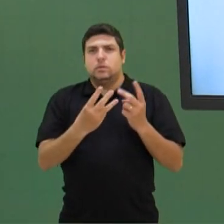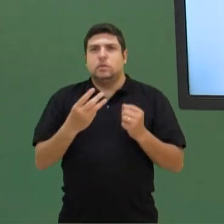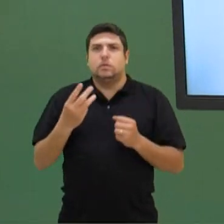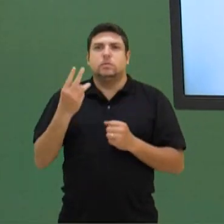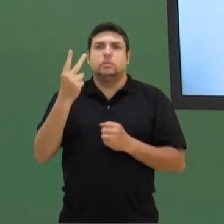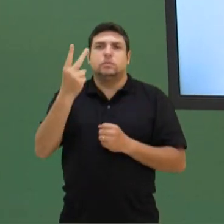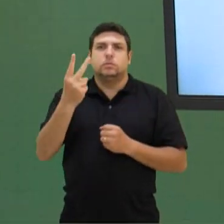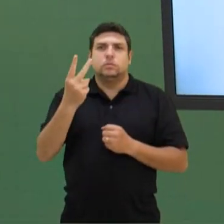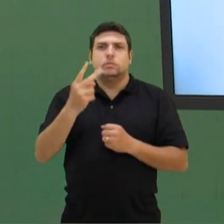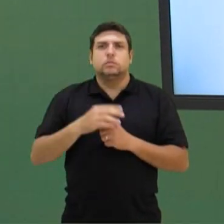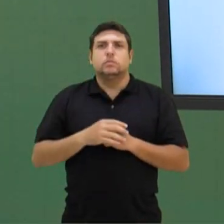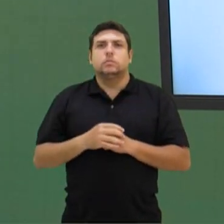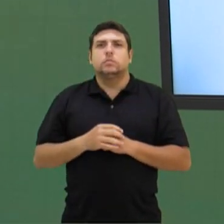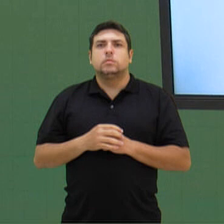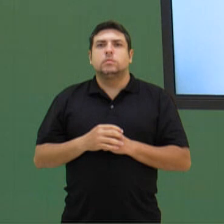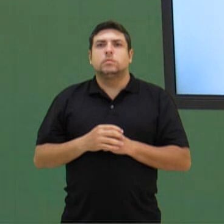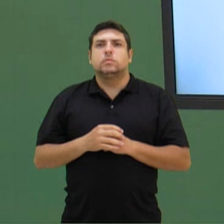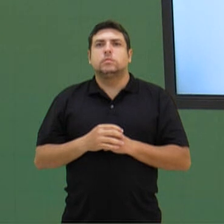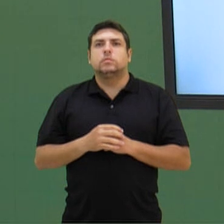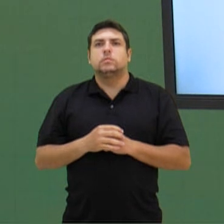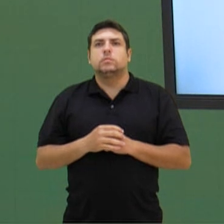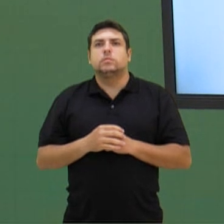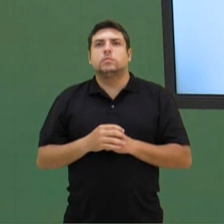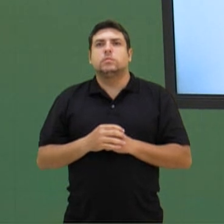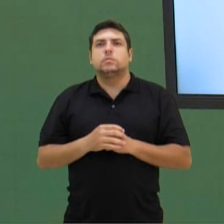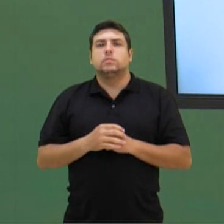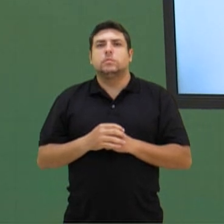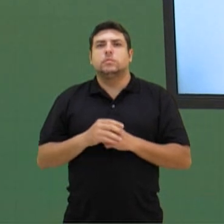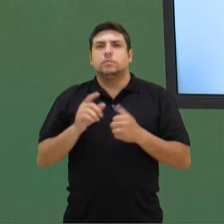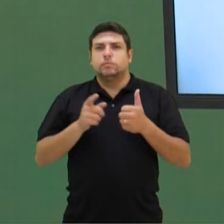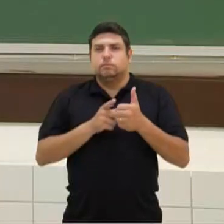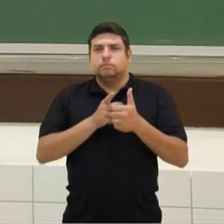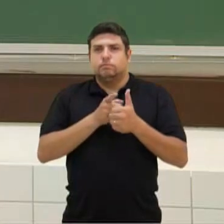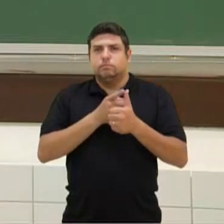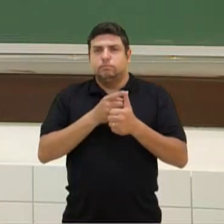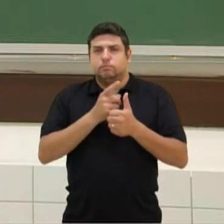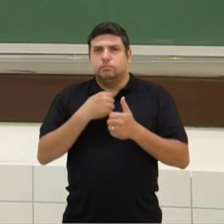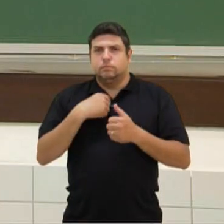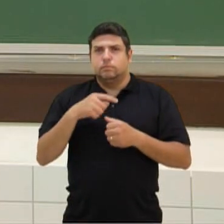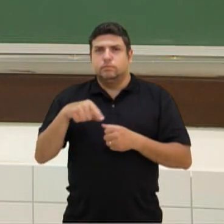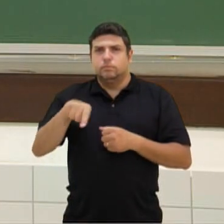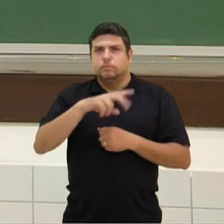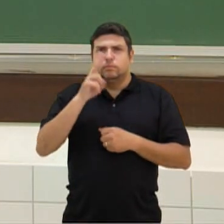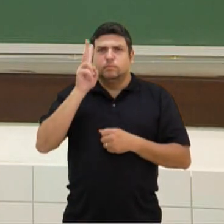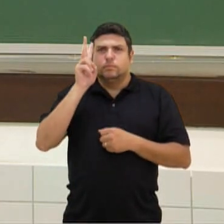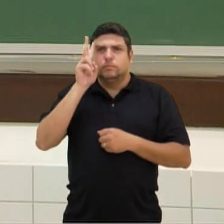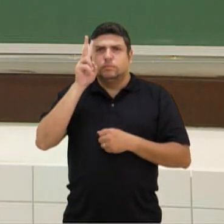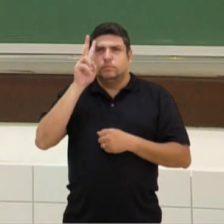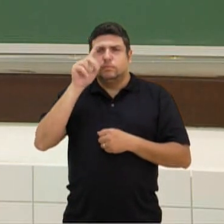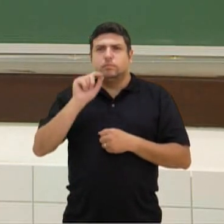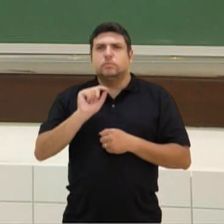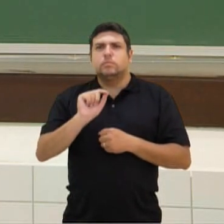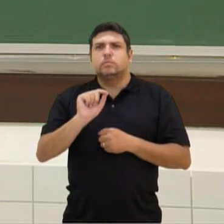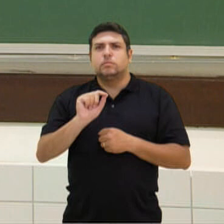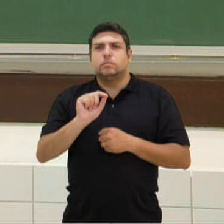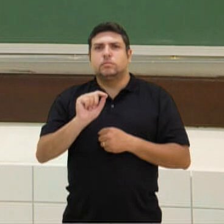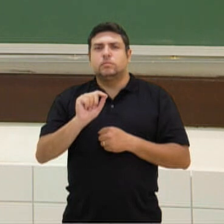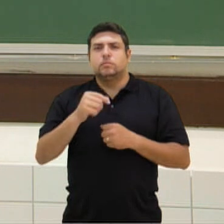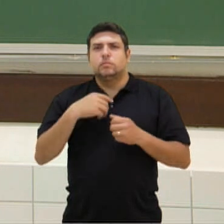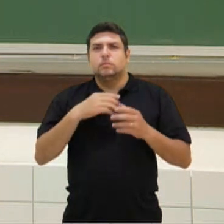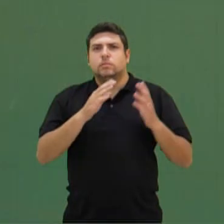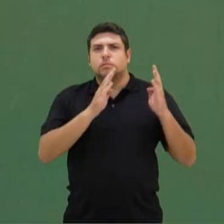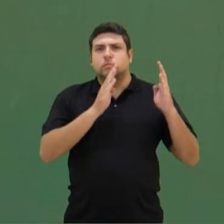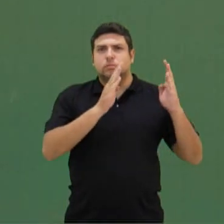Vamos continuar e finalizar? Primeiro assim, ó. Lembra que é módulo de uma expressão ou módulo de um